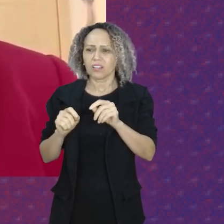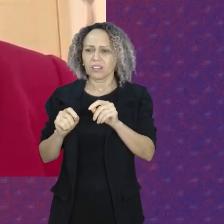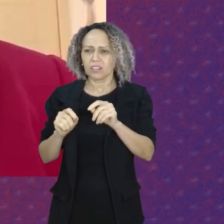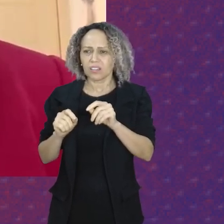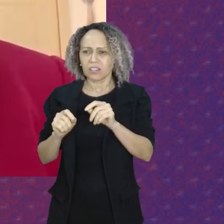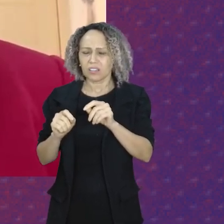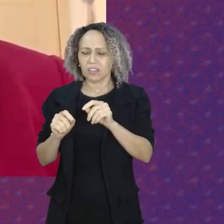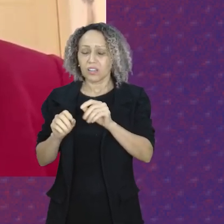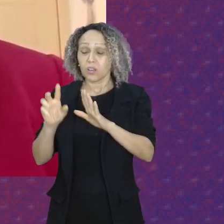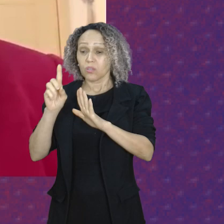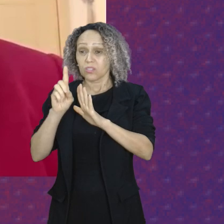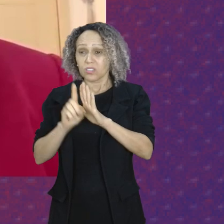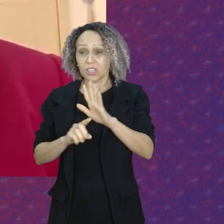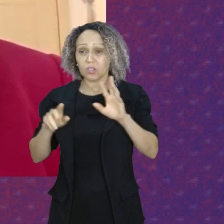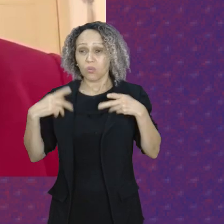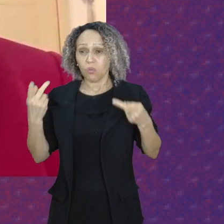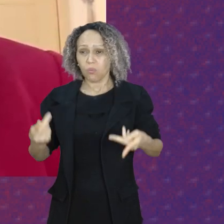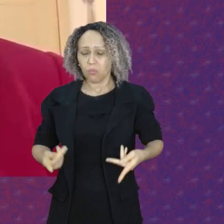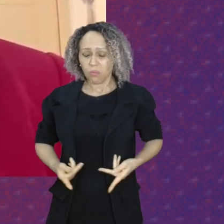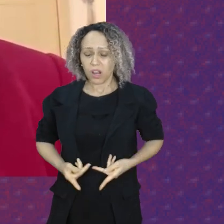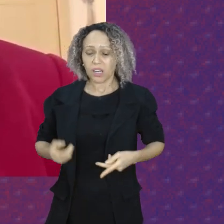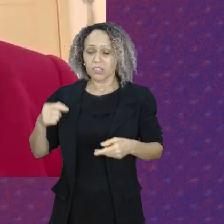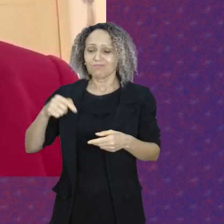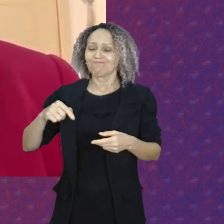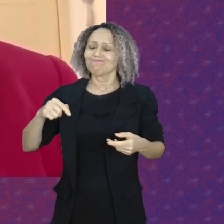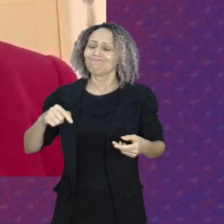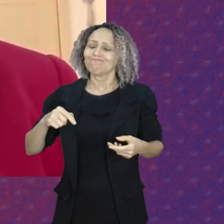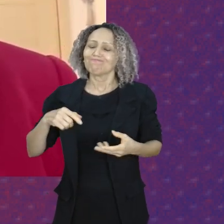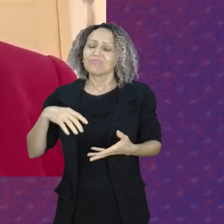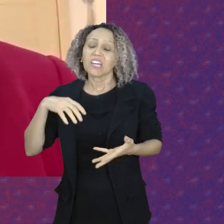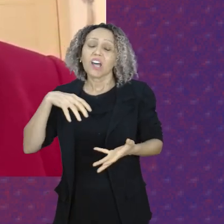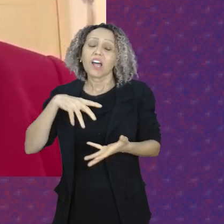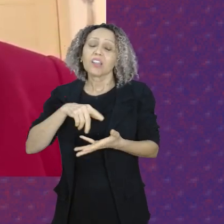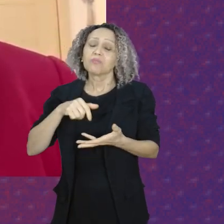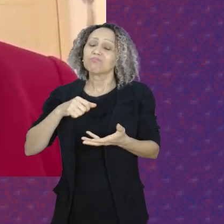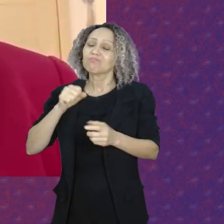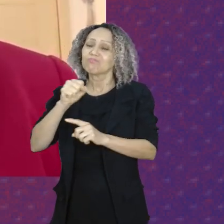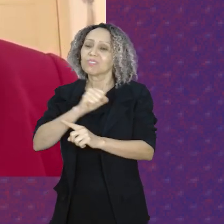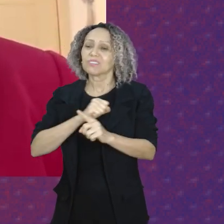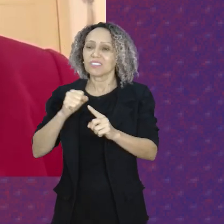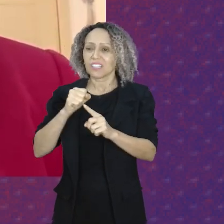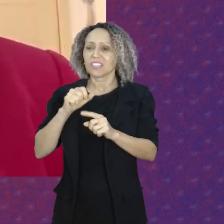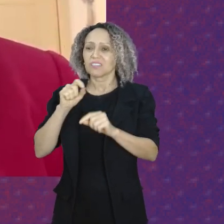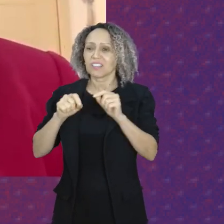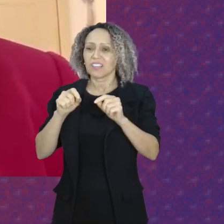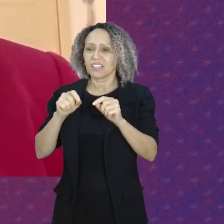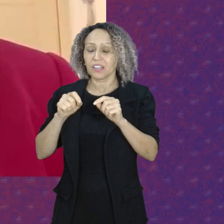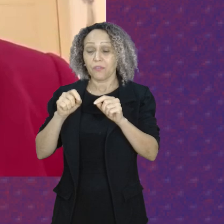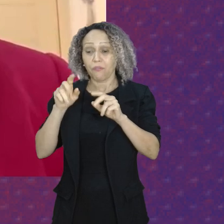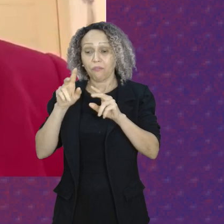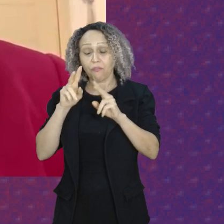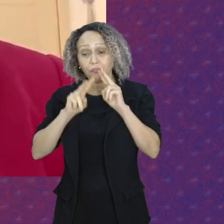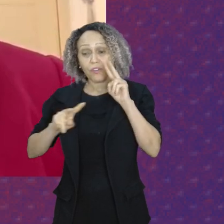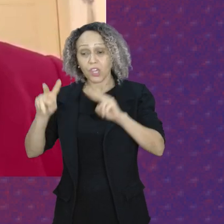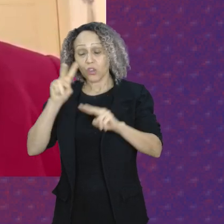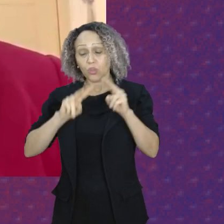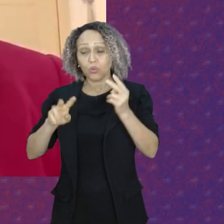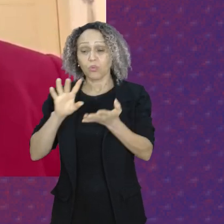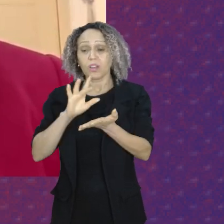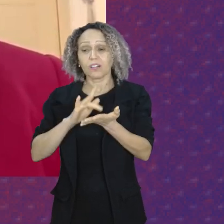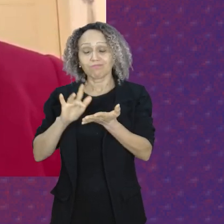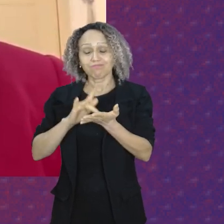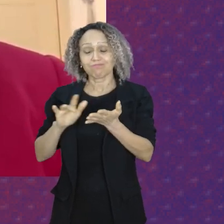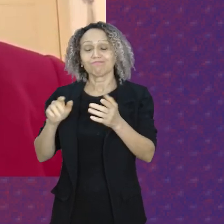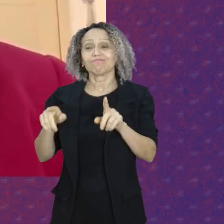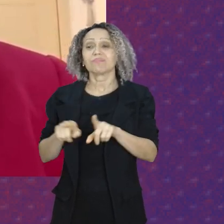porque cada vez mais nós estamos sob a égide da internet, e aí vai desde os